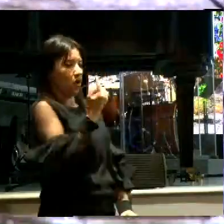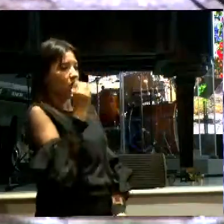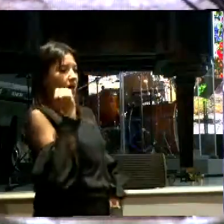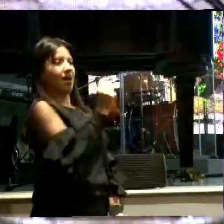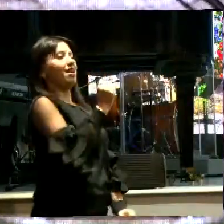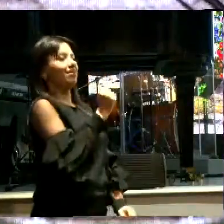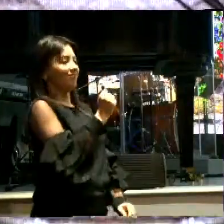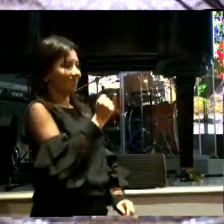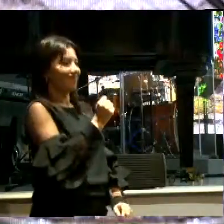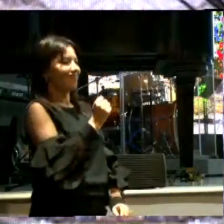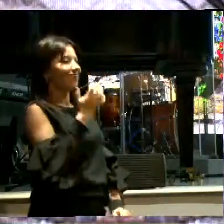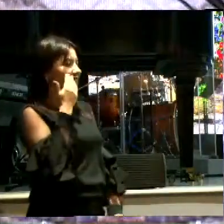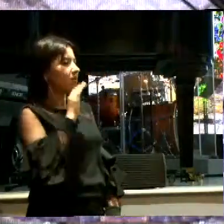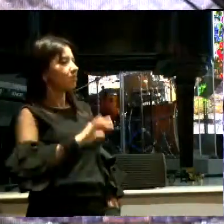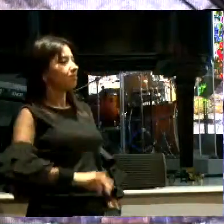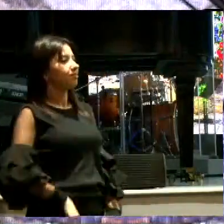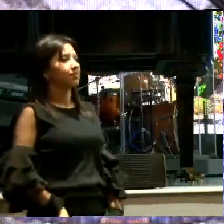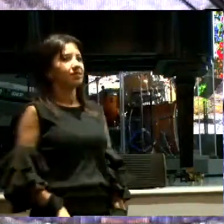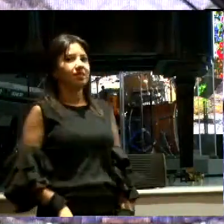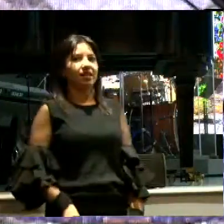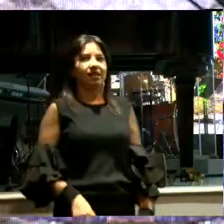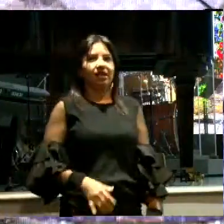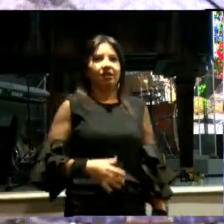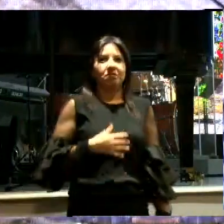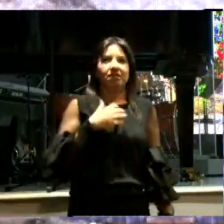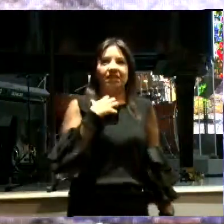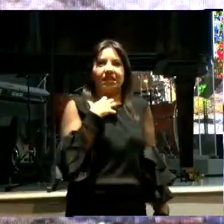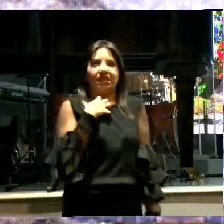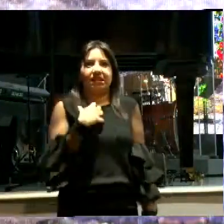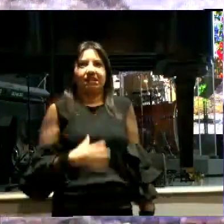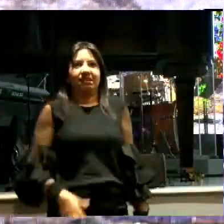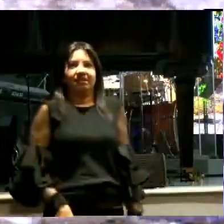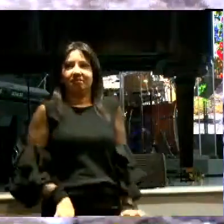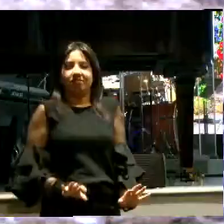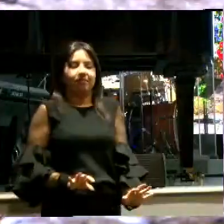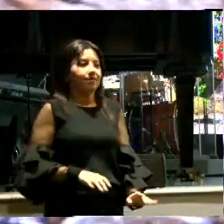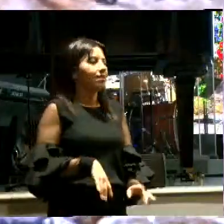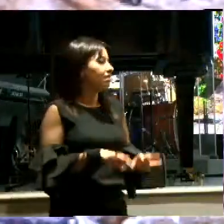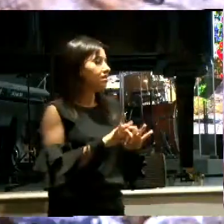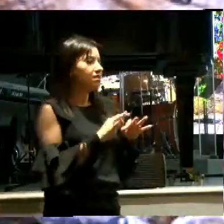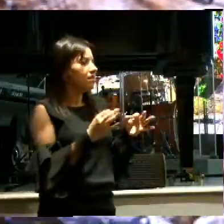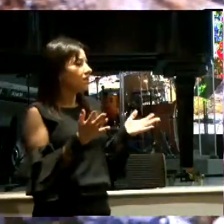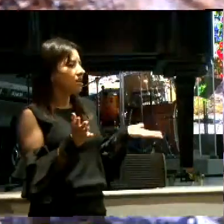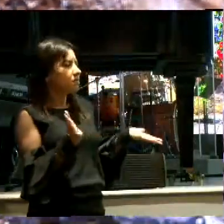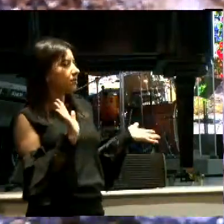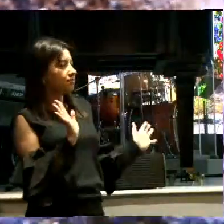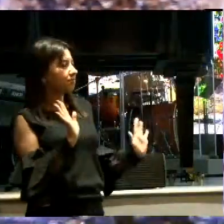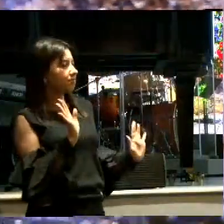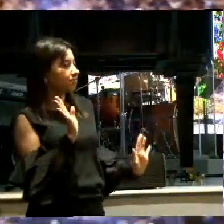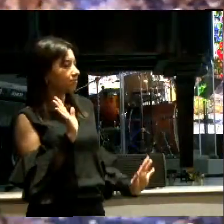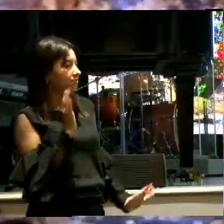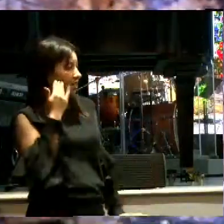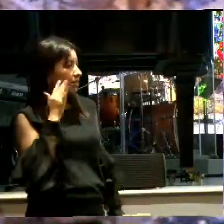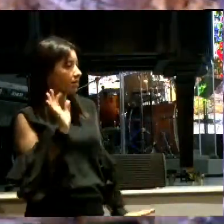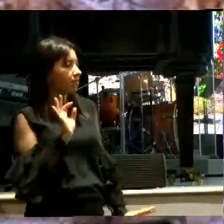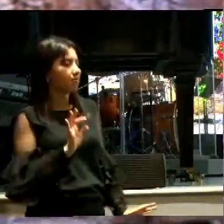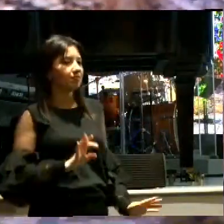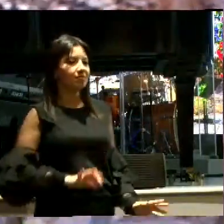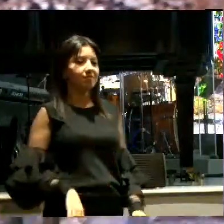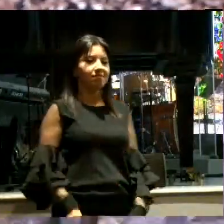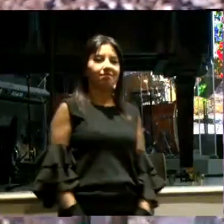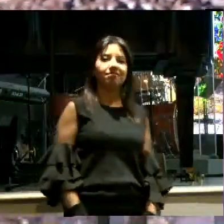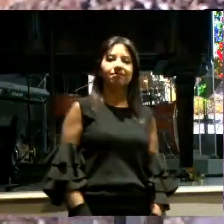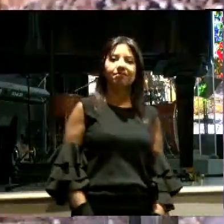Pai? Simples assim. Hoje eu fico feliz